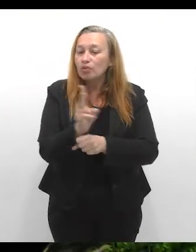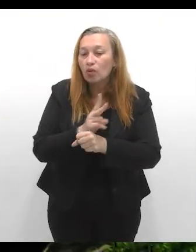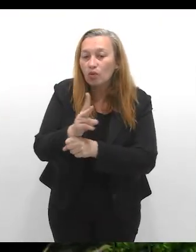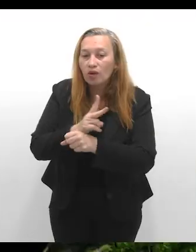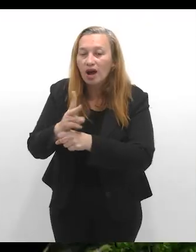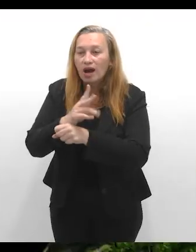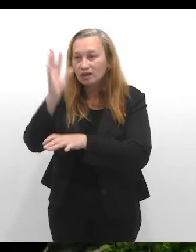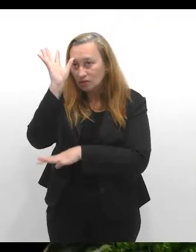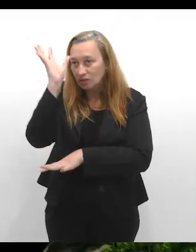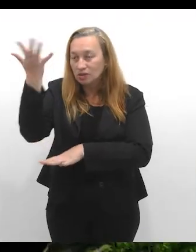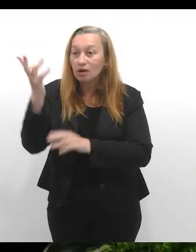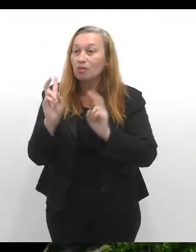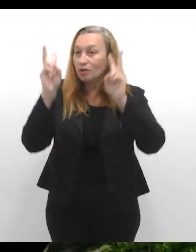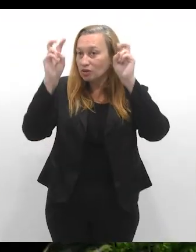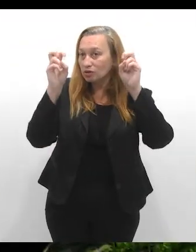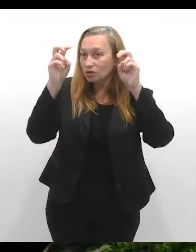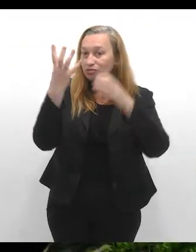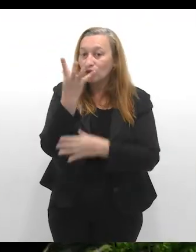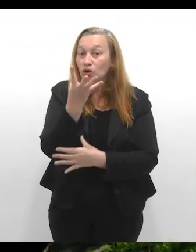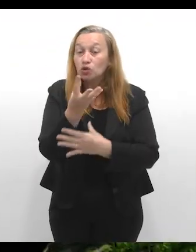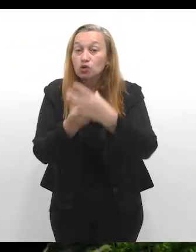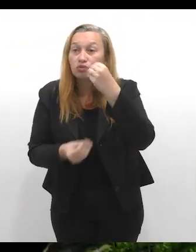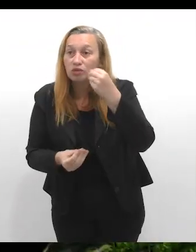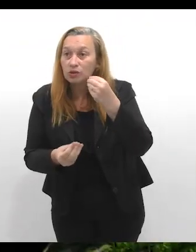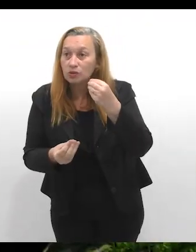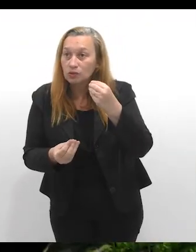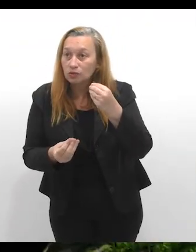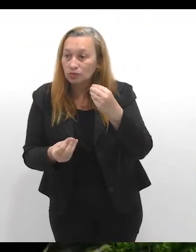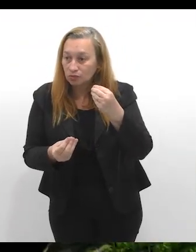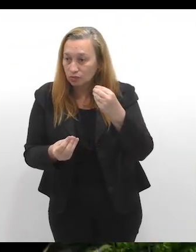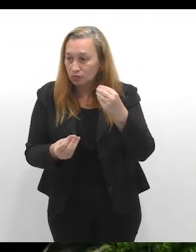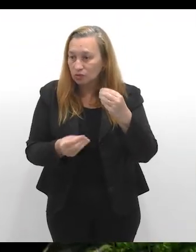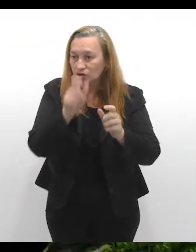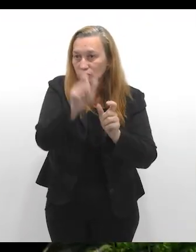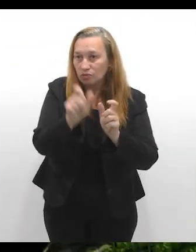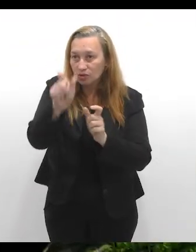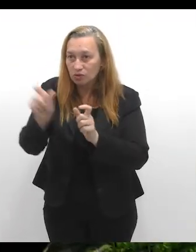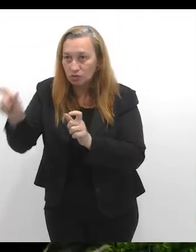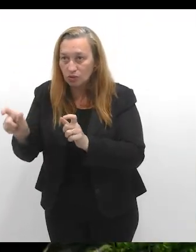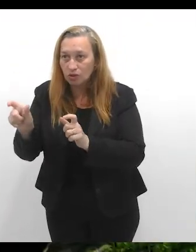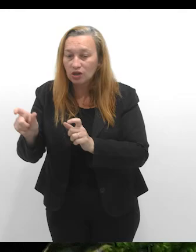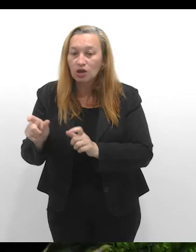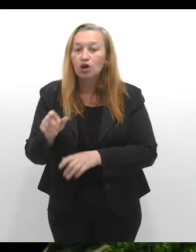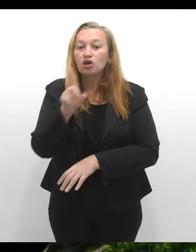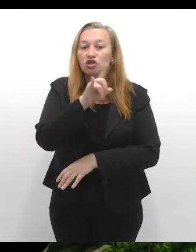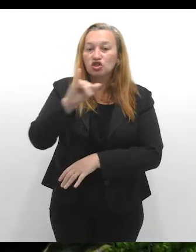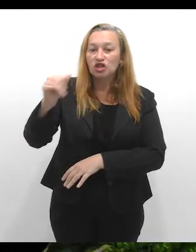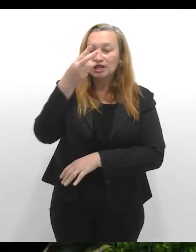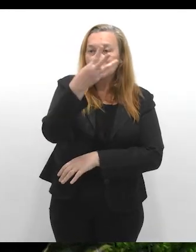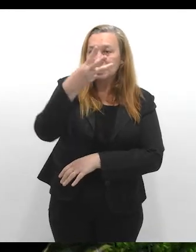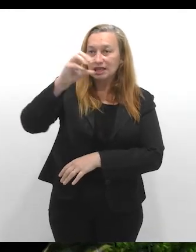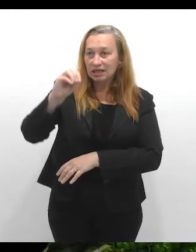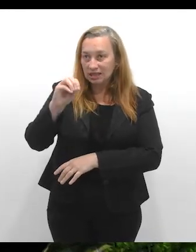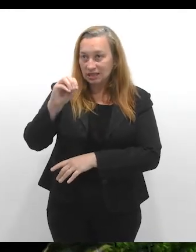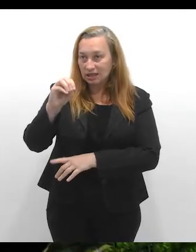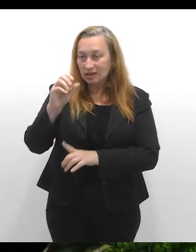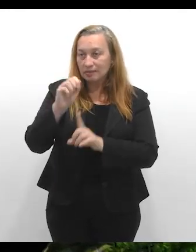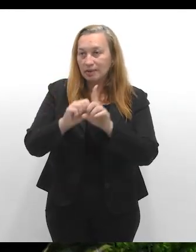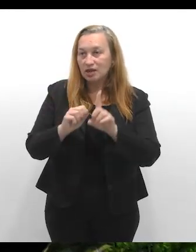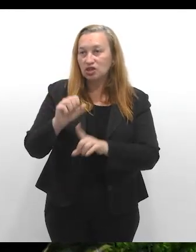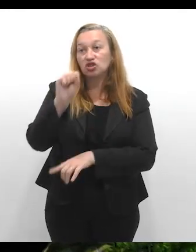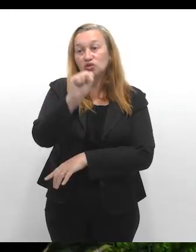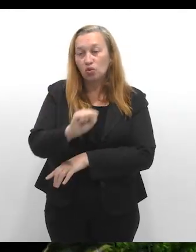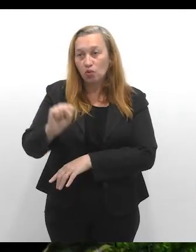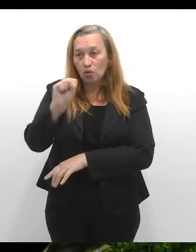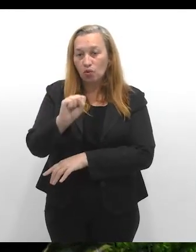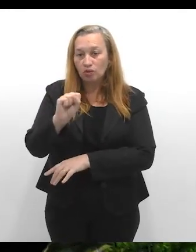para a questão do desaparecimento forçado. Dia 30 de agosto é declarado pela ONU o Dia de